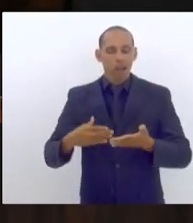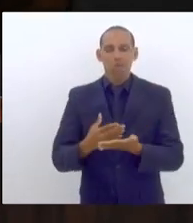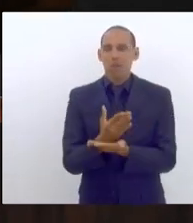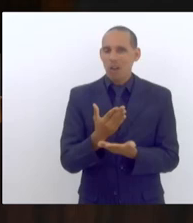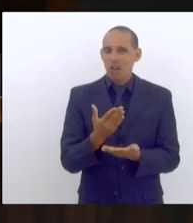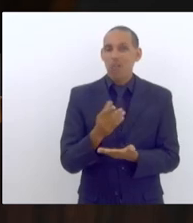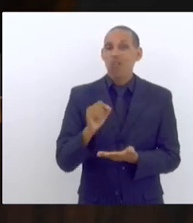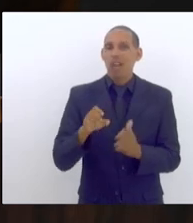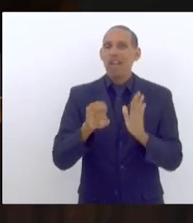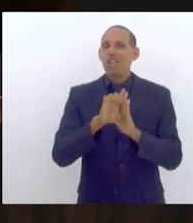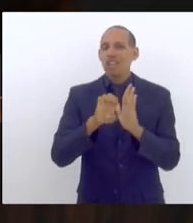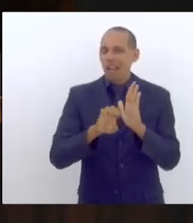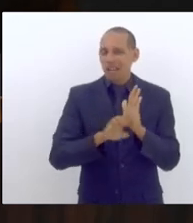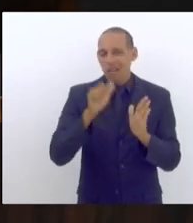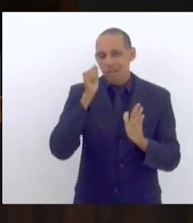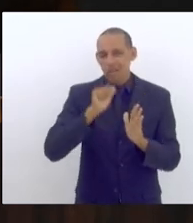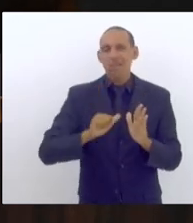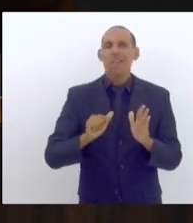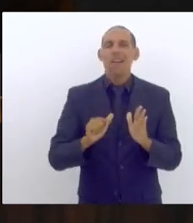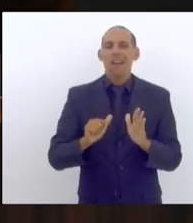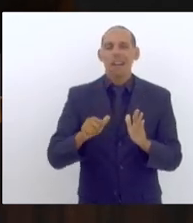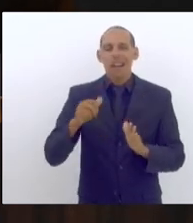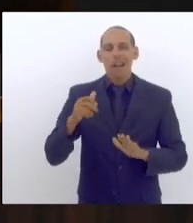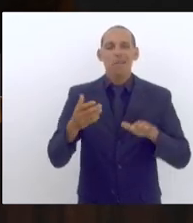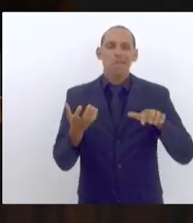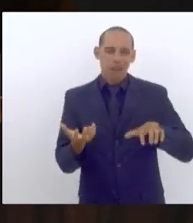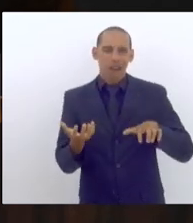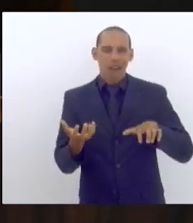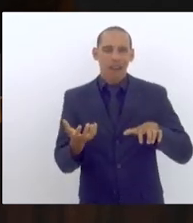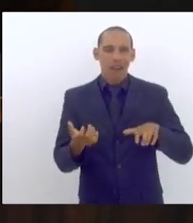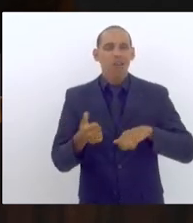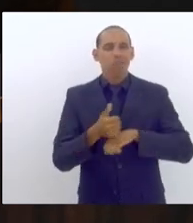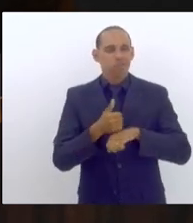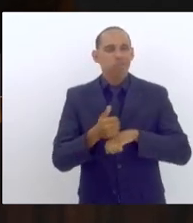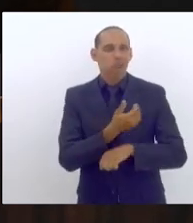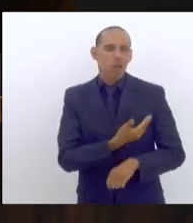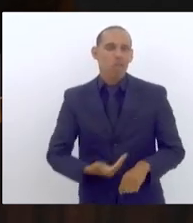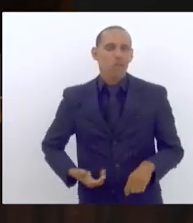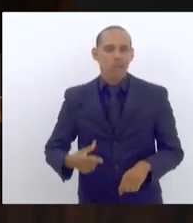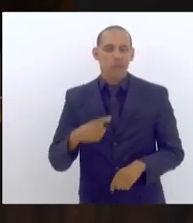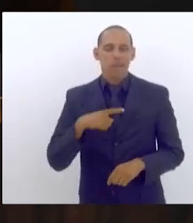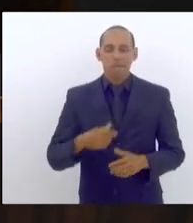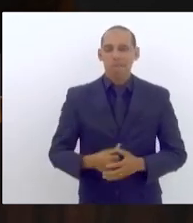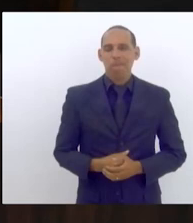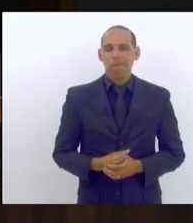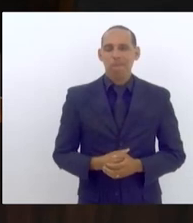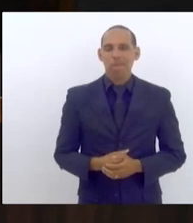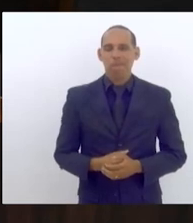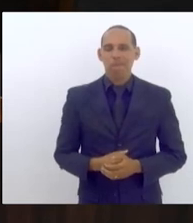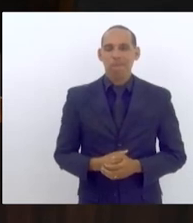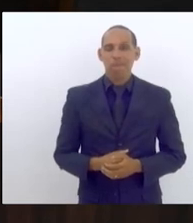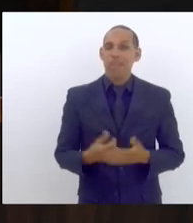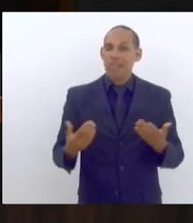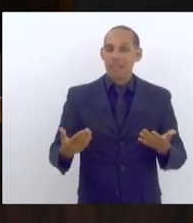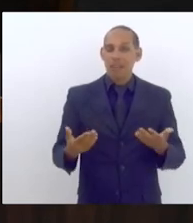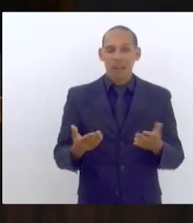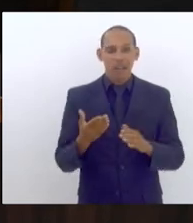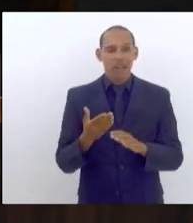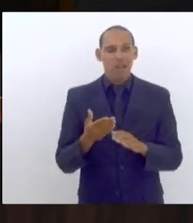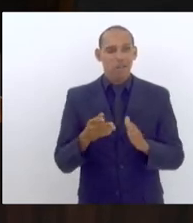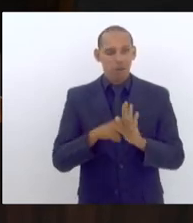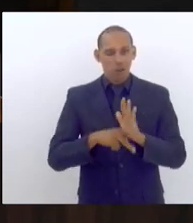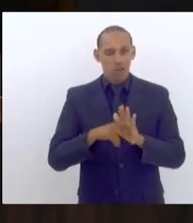aí o Estatuto da Mulher Parlamentar e Ocupante de Cargos Públicos. Antes de, até mesmo de cantar aqui